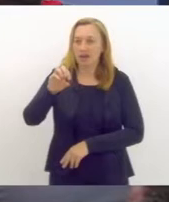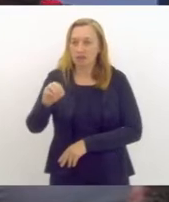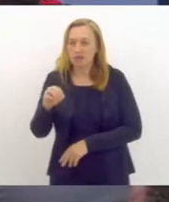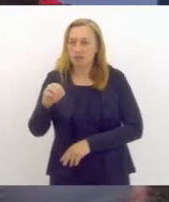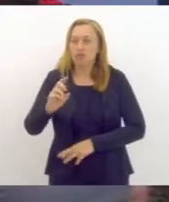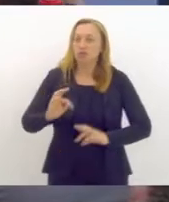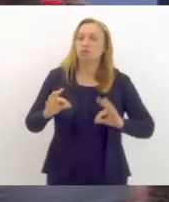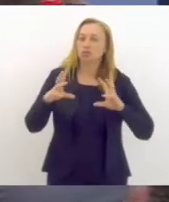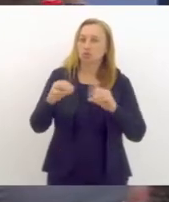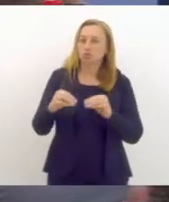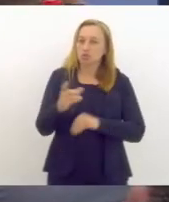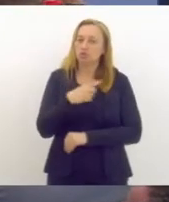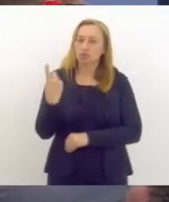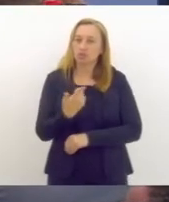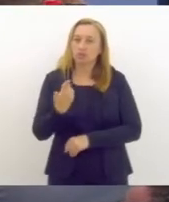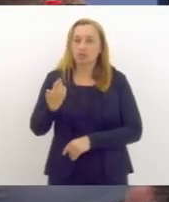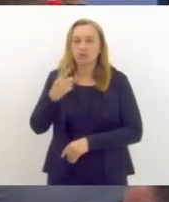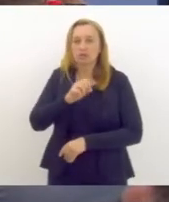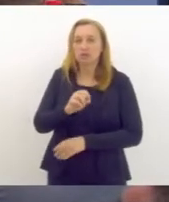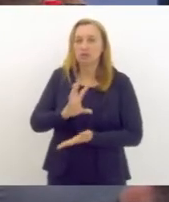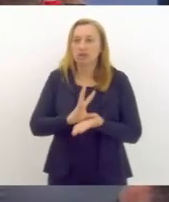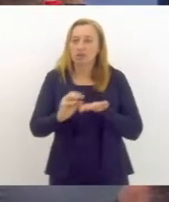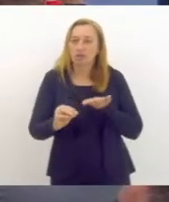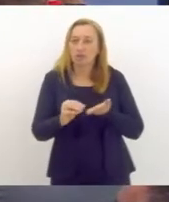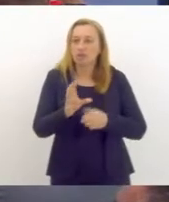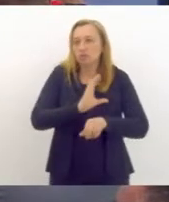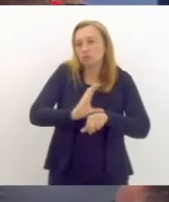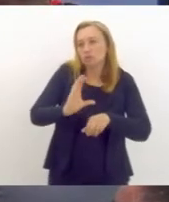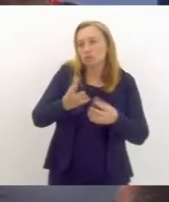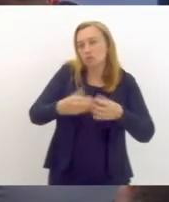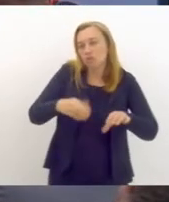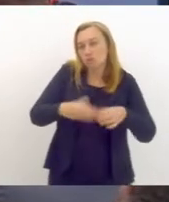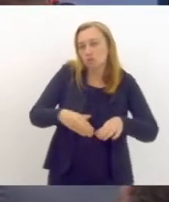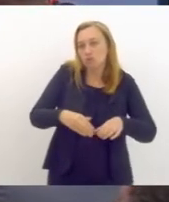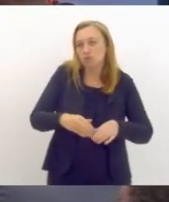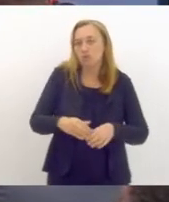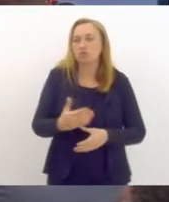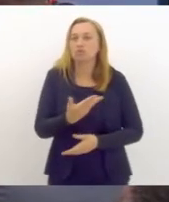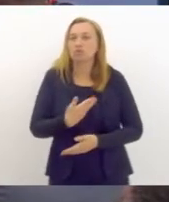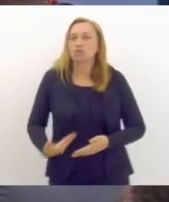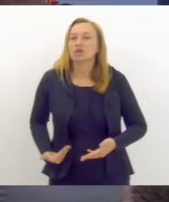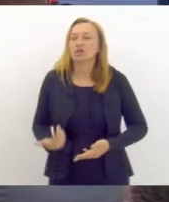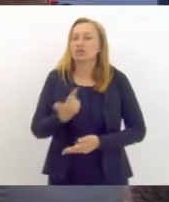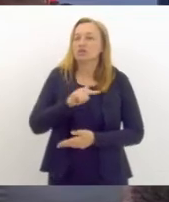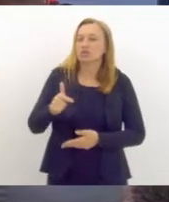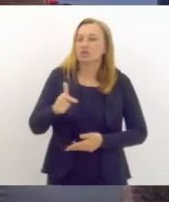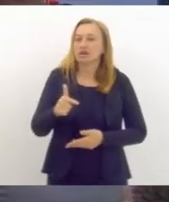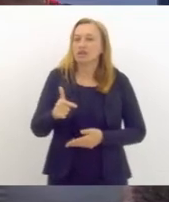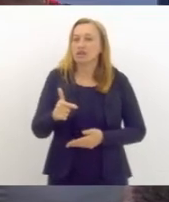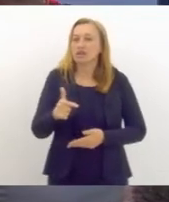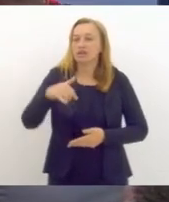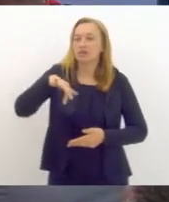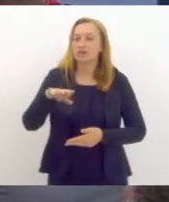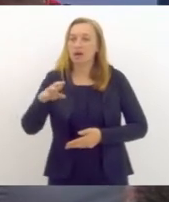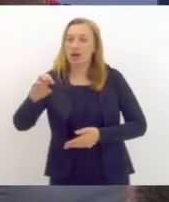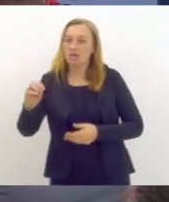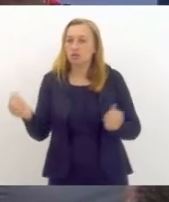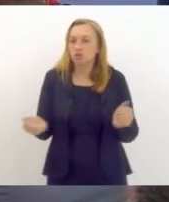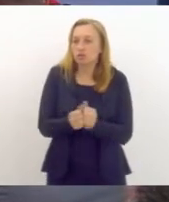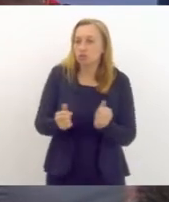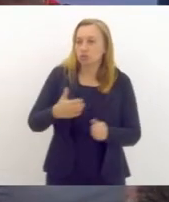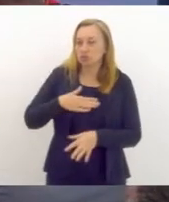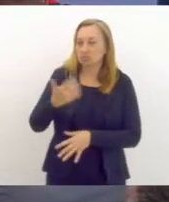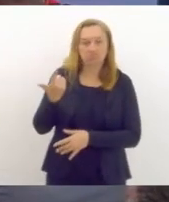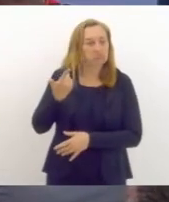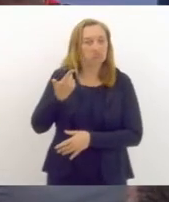a gente avançou na pauta do concurso público Se não tivesse o braço do Márcio ao meu lado a gente